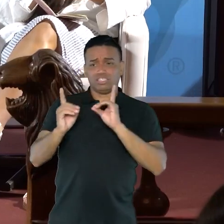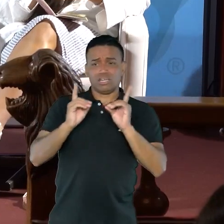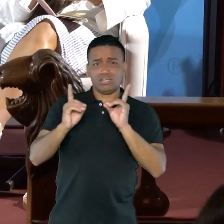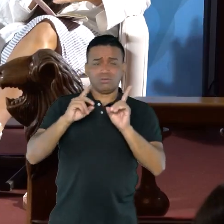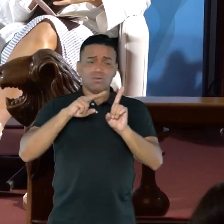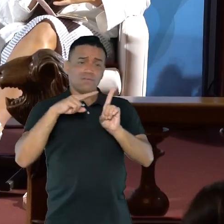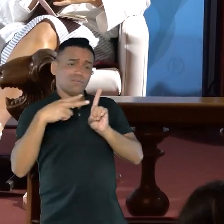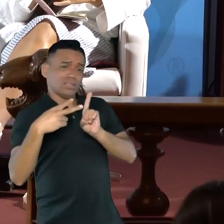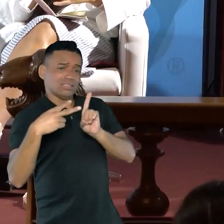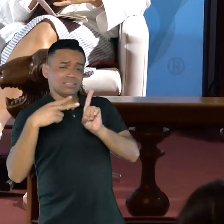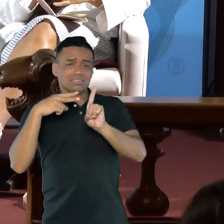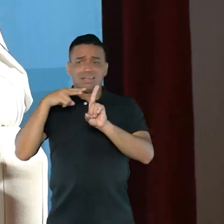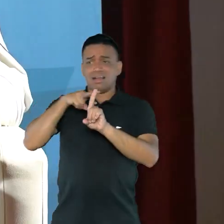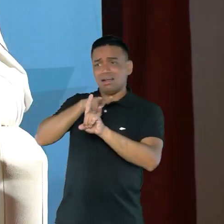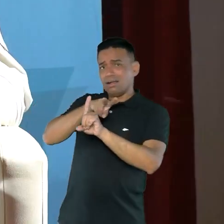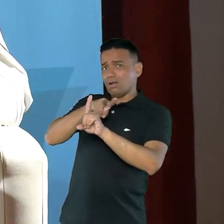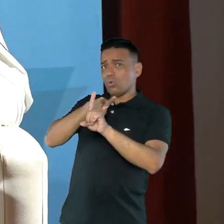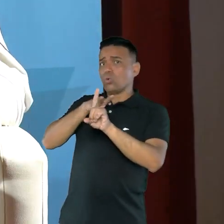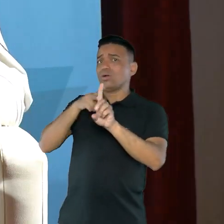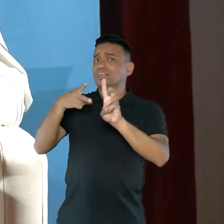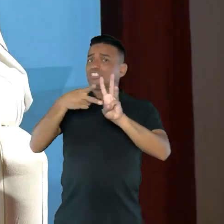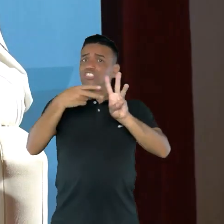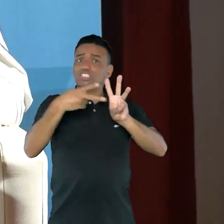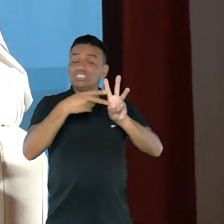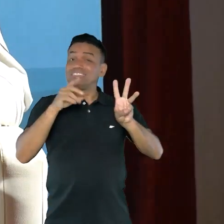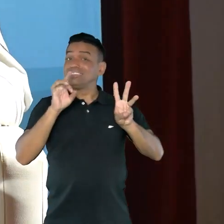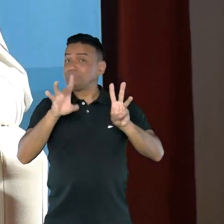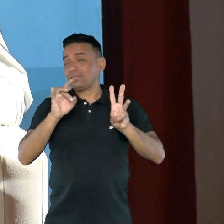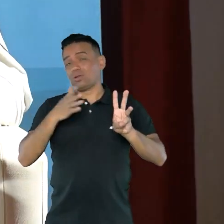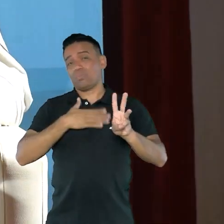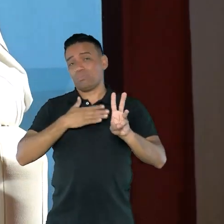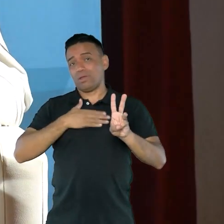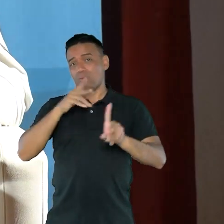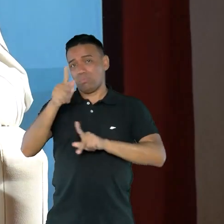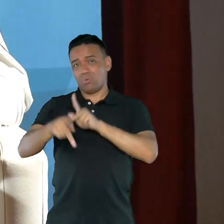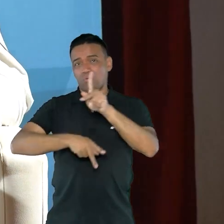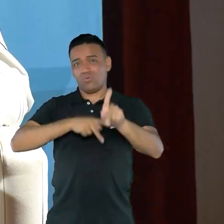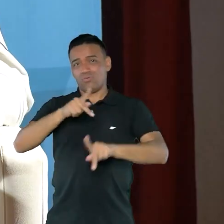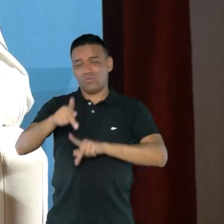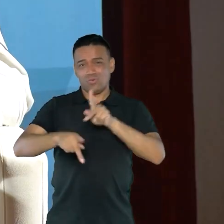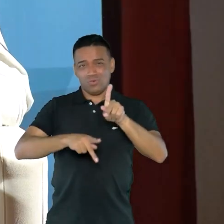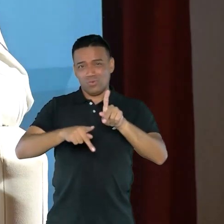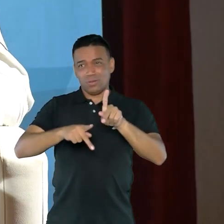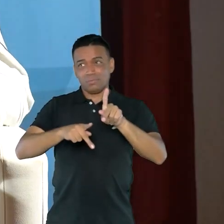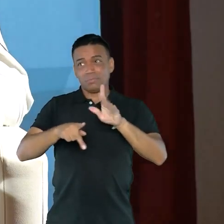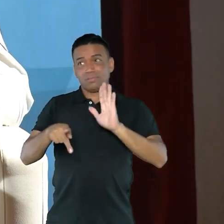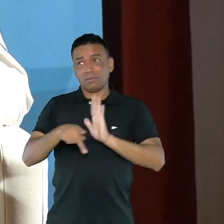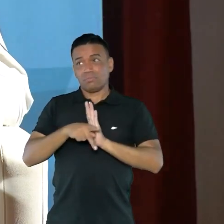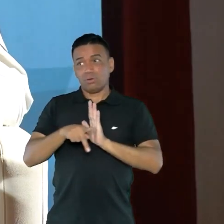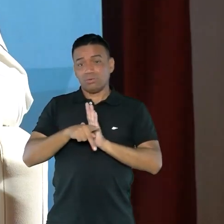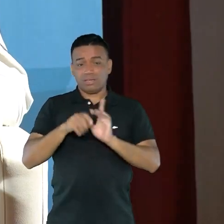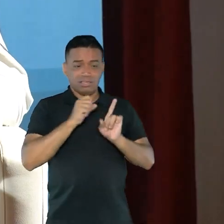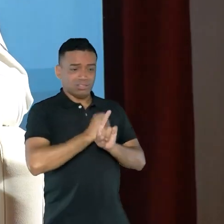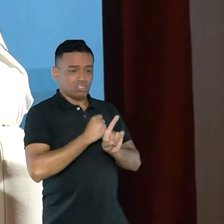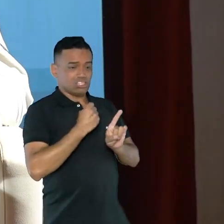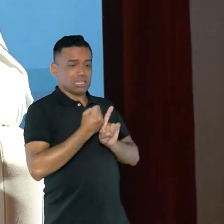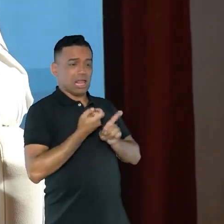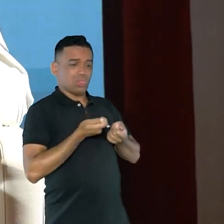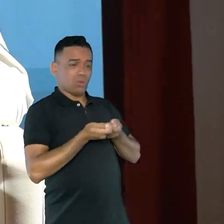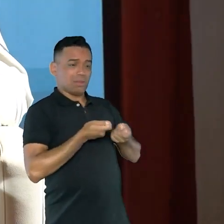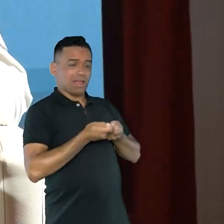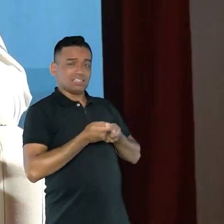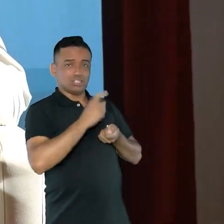indígenas, em especial a do meu povo, em relação a aquilo que a sociedade dominante muitas